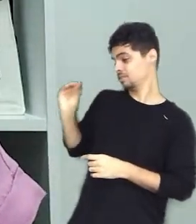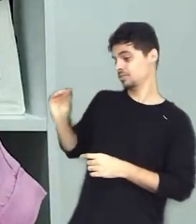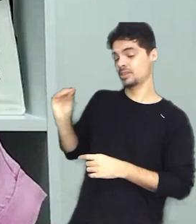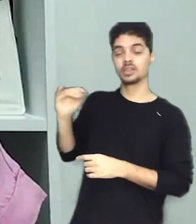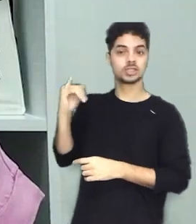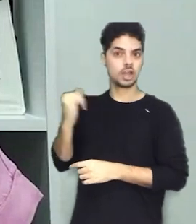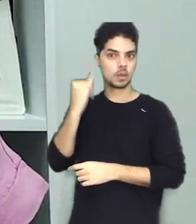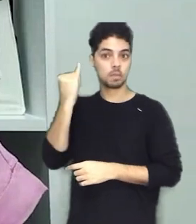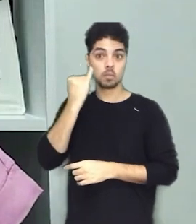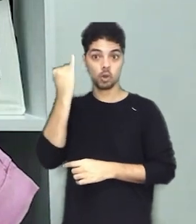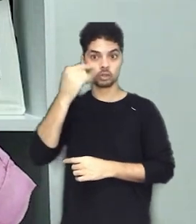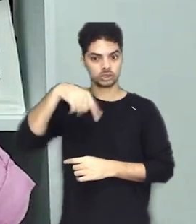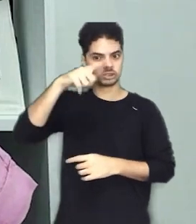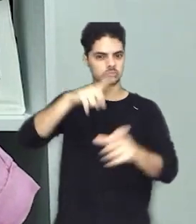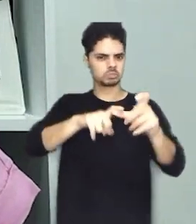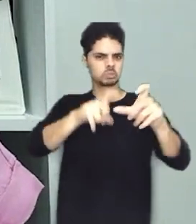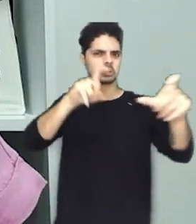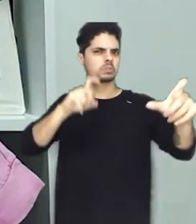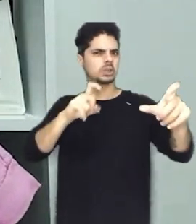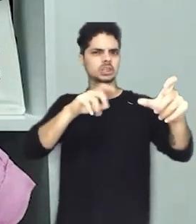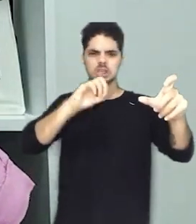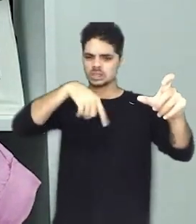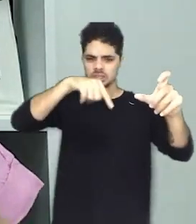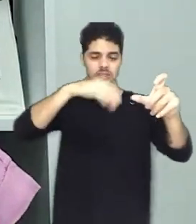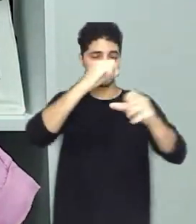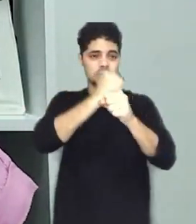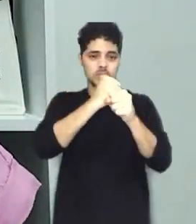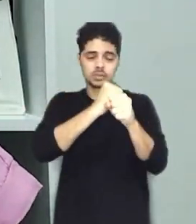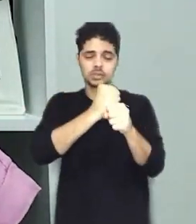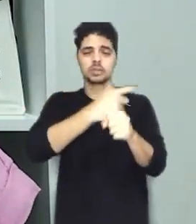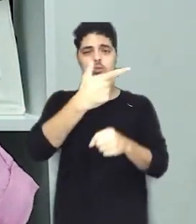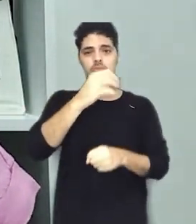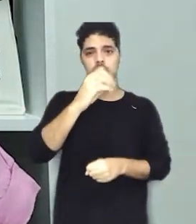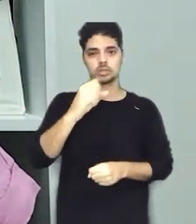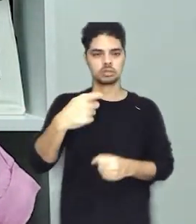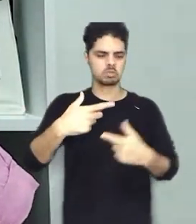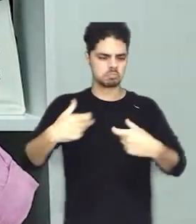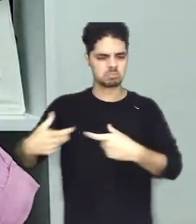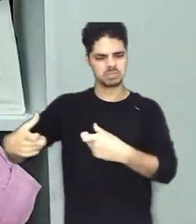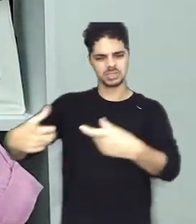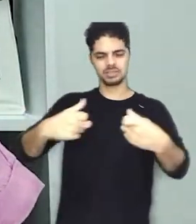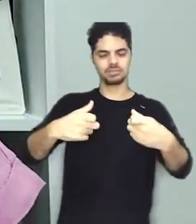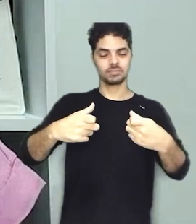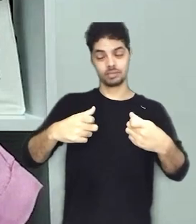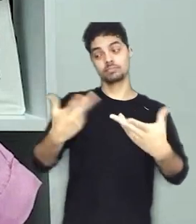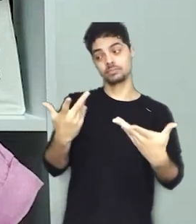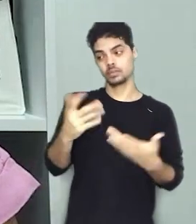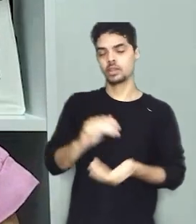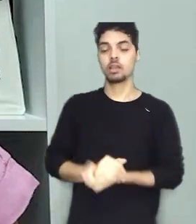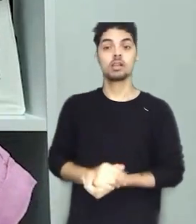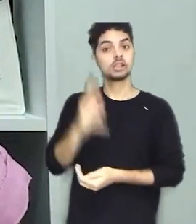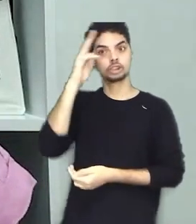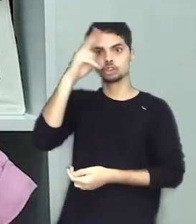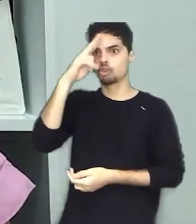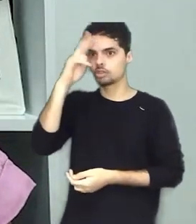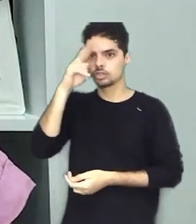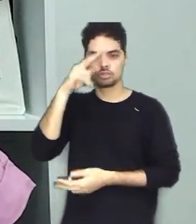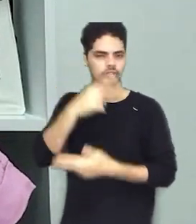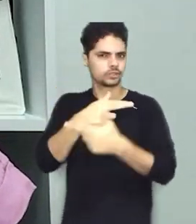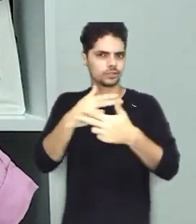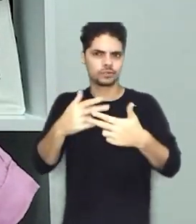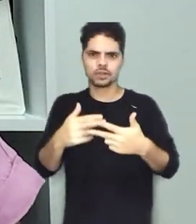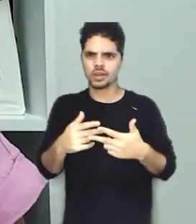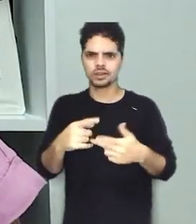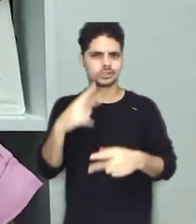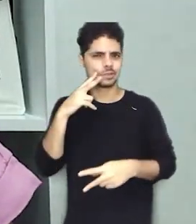a menosprezar a importância dessas guerras ocorridas na independência do Brasil, a ponto dos historiadores